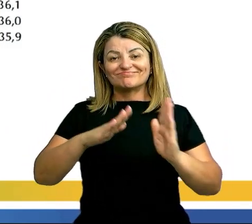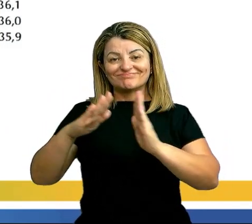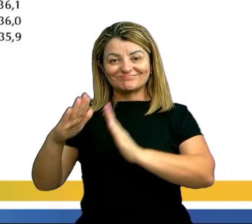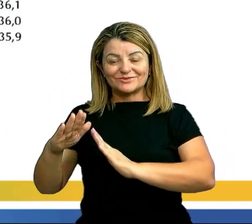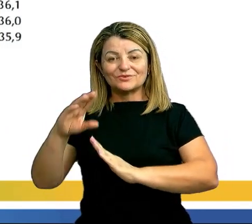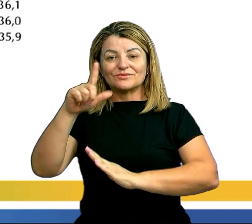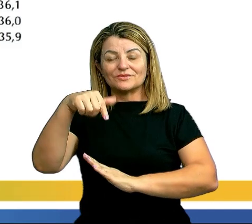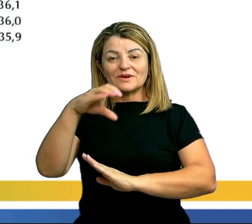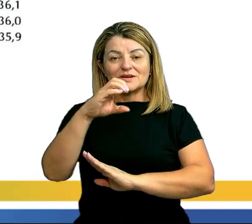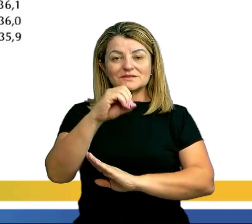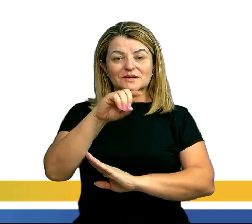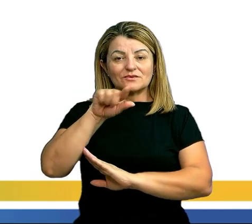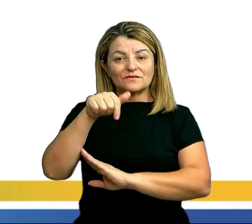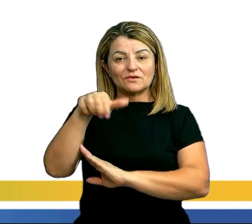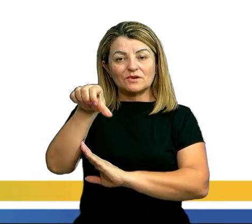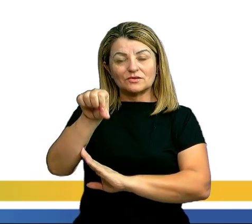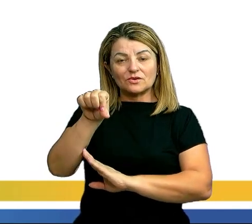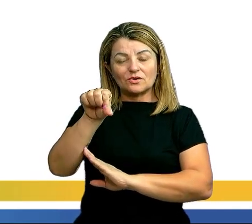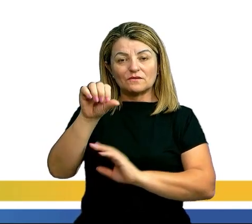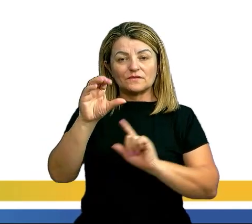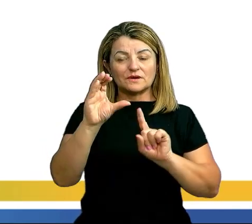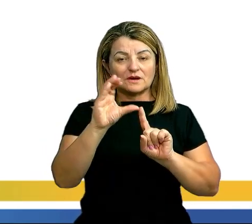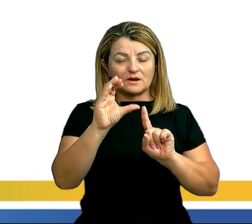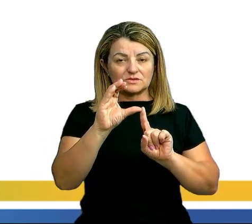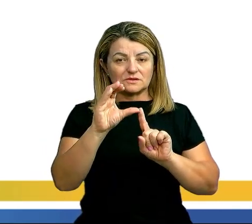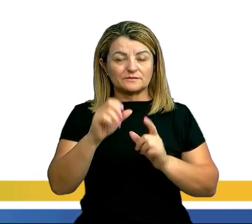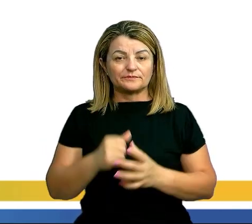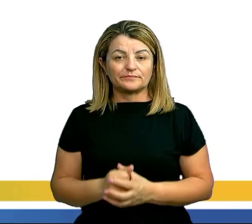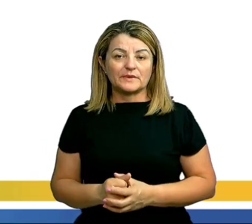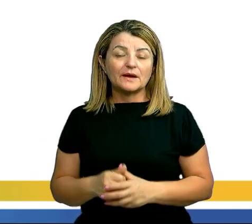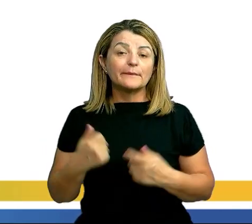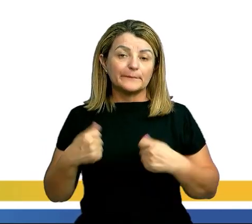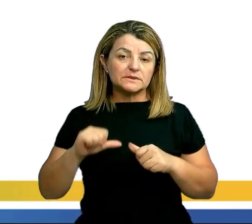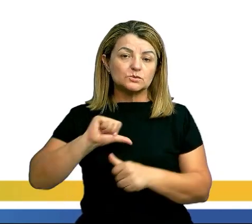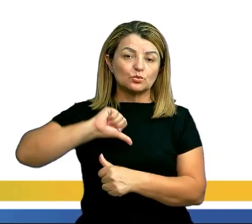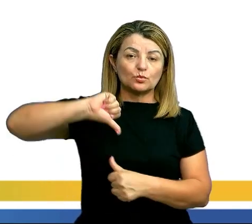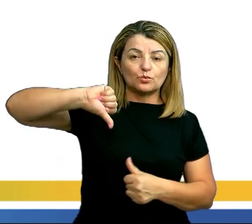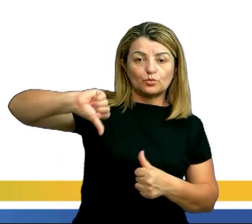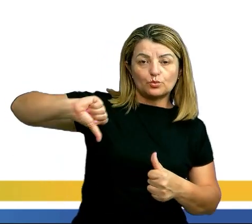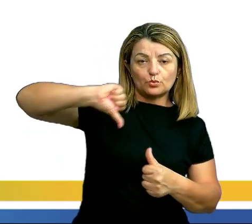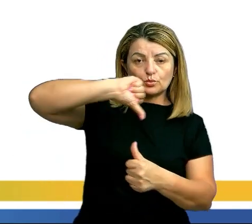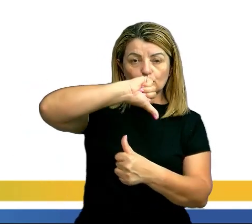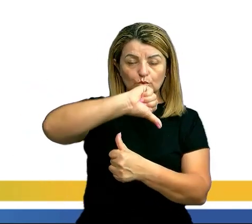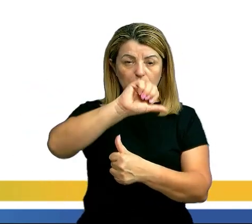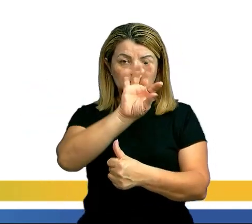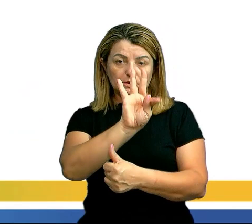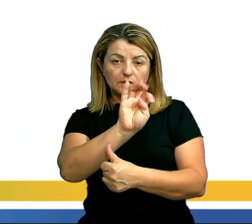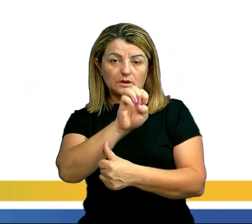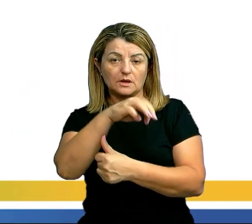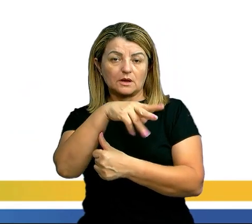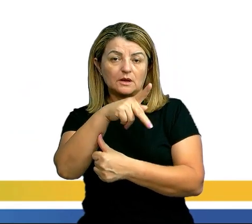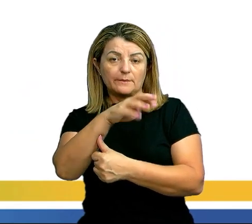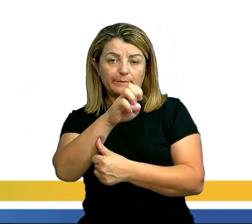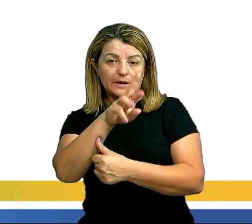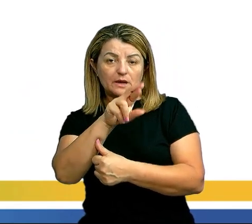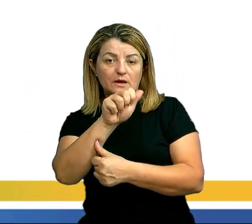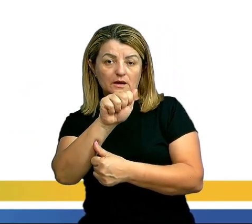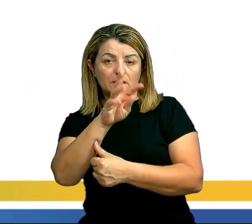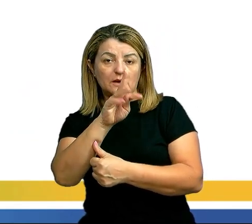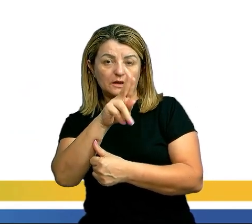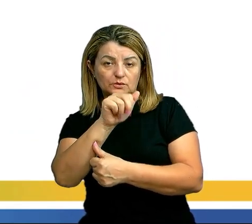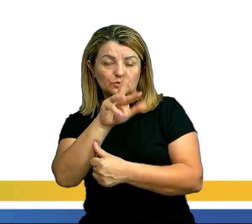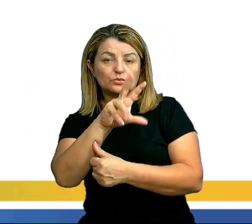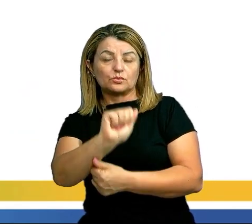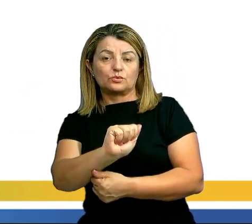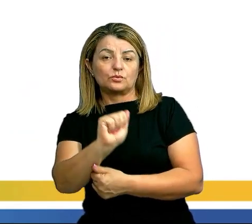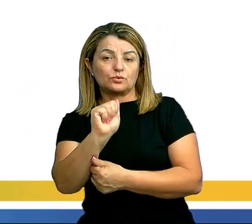0,9 graus Celsius. Então, é importante que façamos essa conversão de temperatura. Como a gente pode observar, de acordo com o que foi apresentado